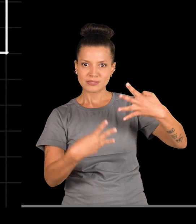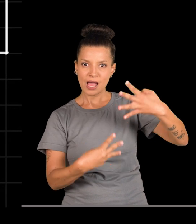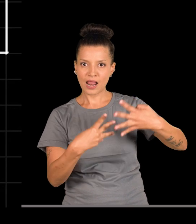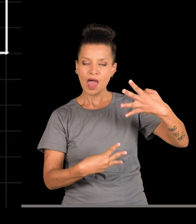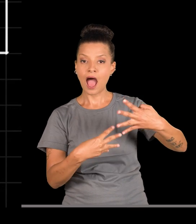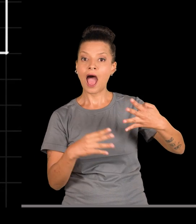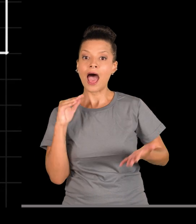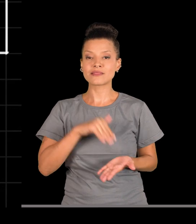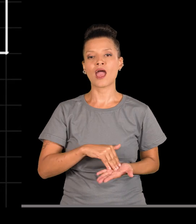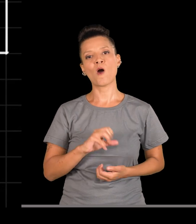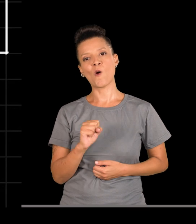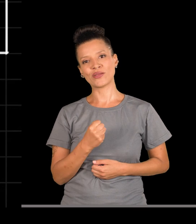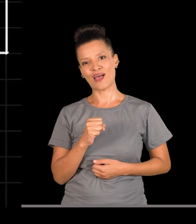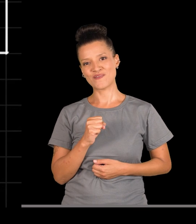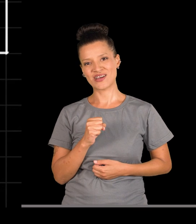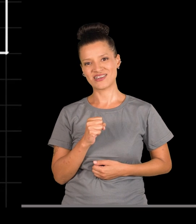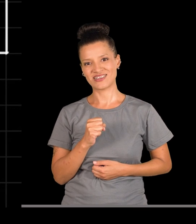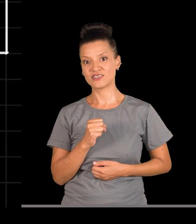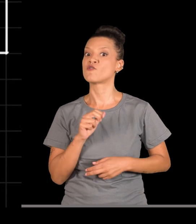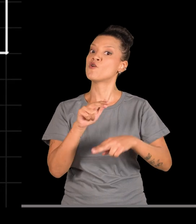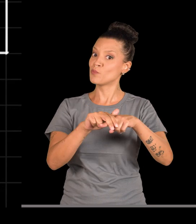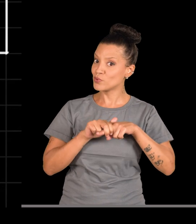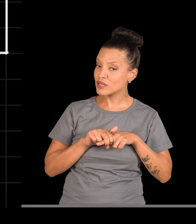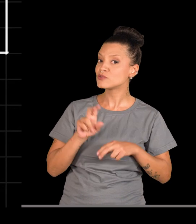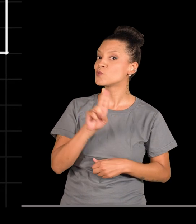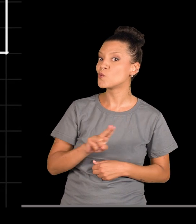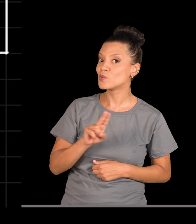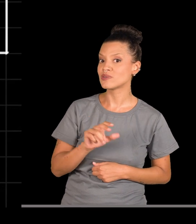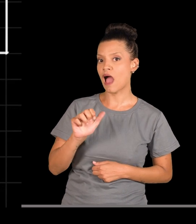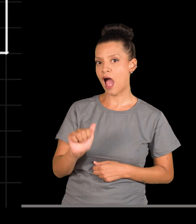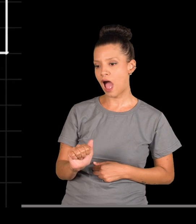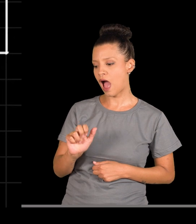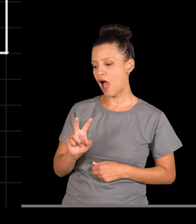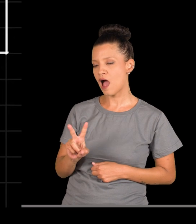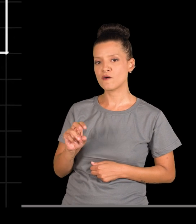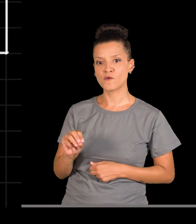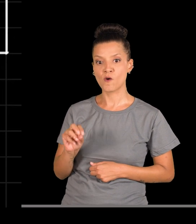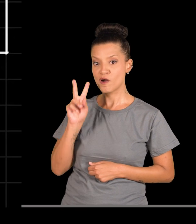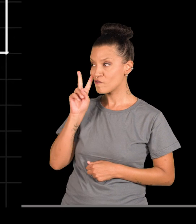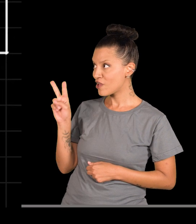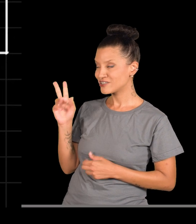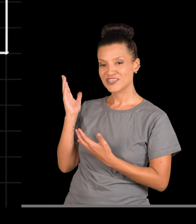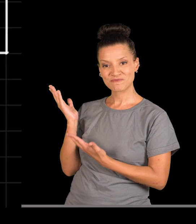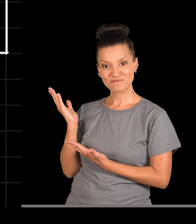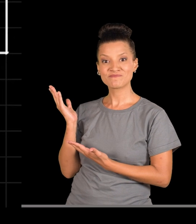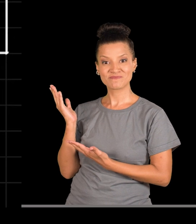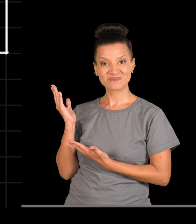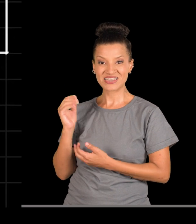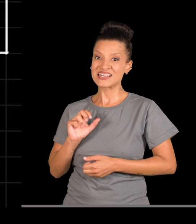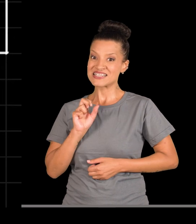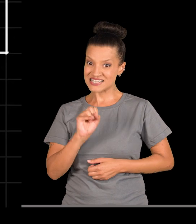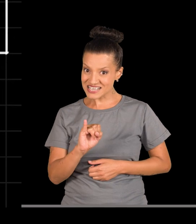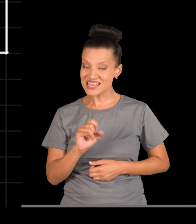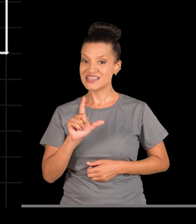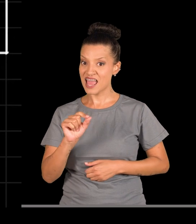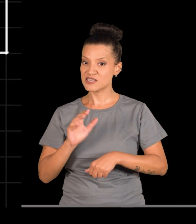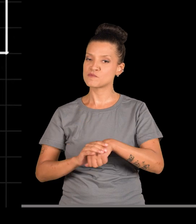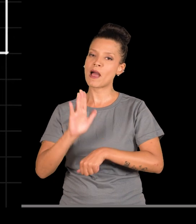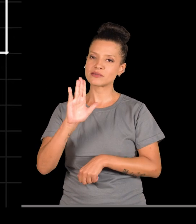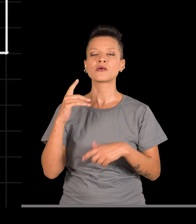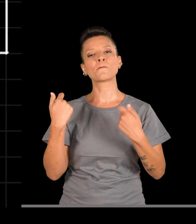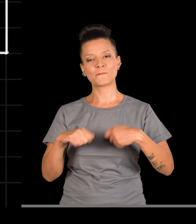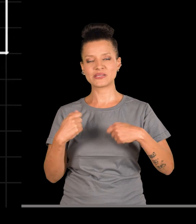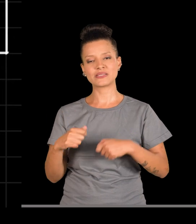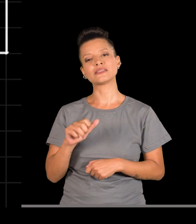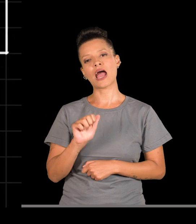língua portuguesa e a língua espanhola, principalmente, são as que utilizam o avo para denominar os denominadores maiores do que 10. Então é